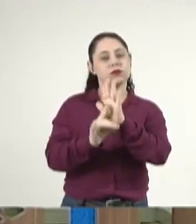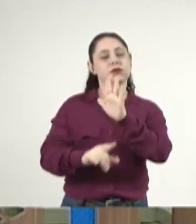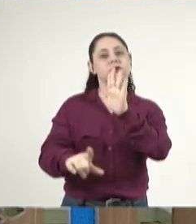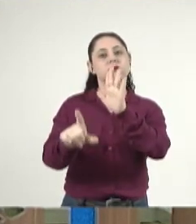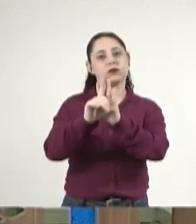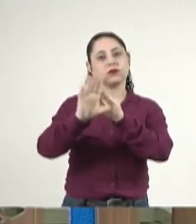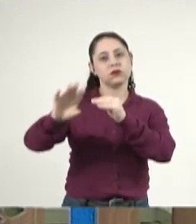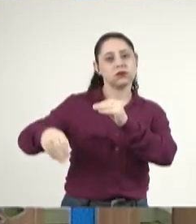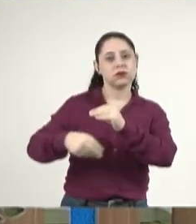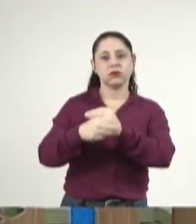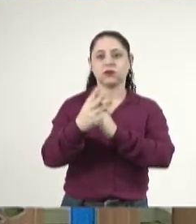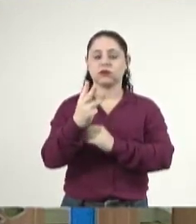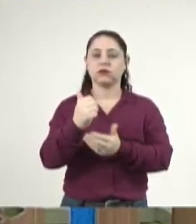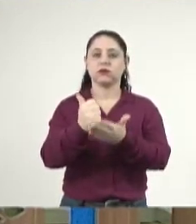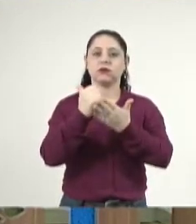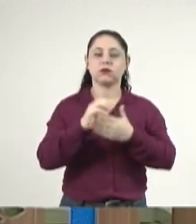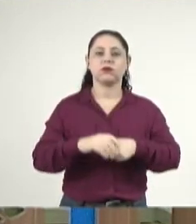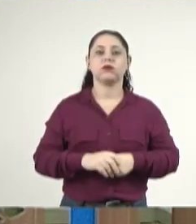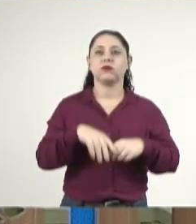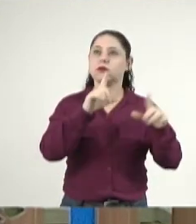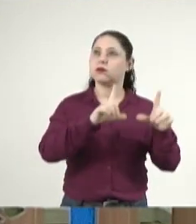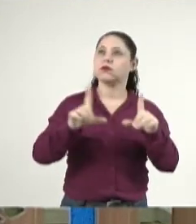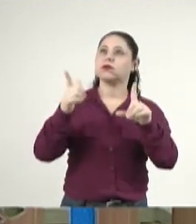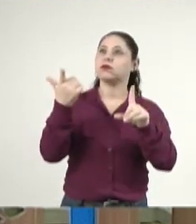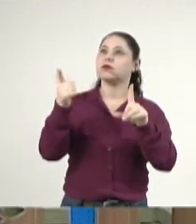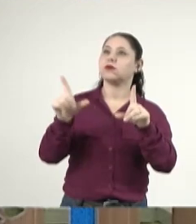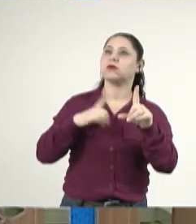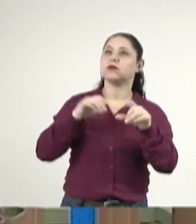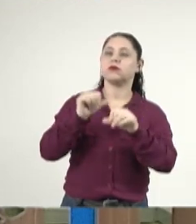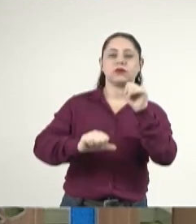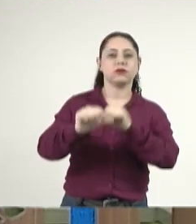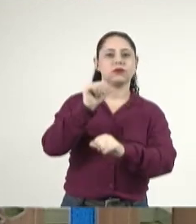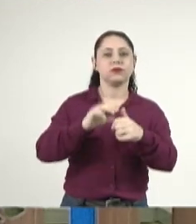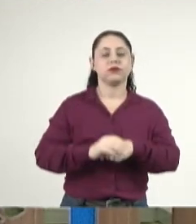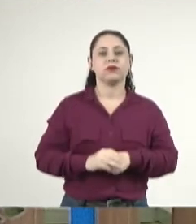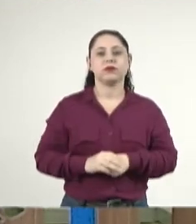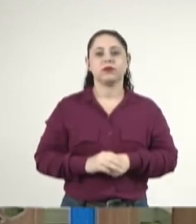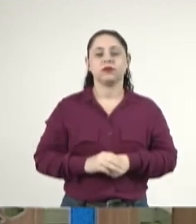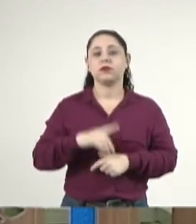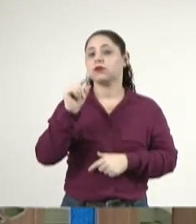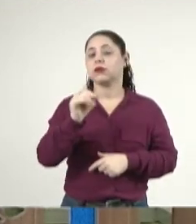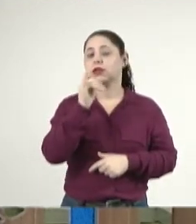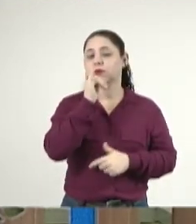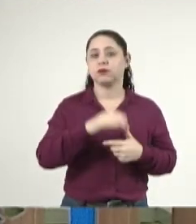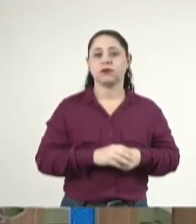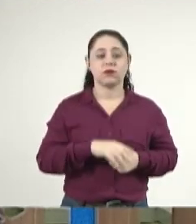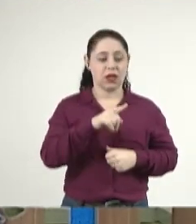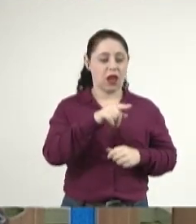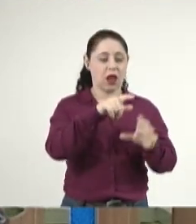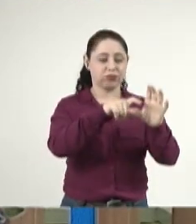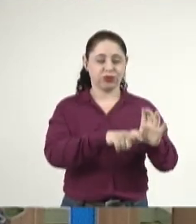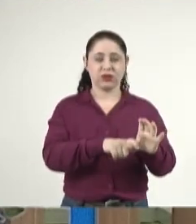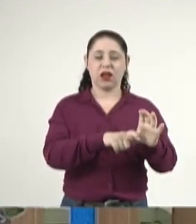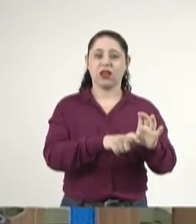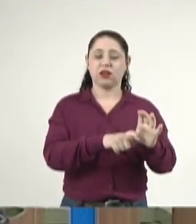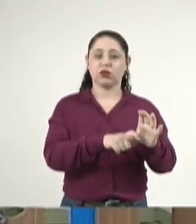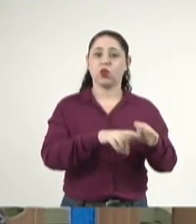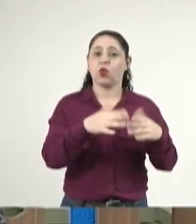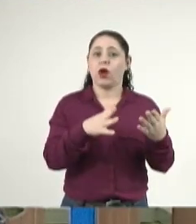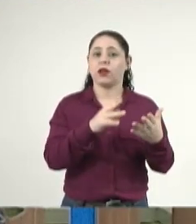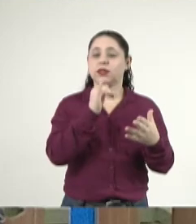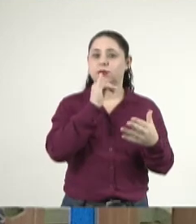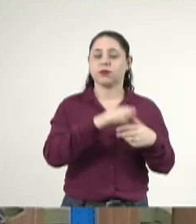número 3 traz, a gente tem numa segunda tela aqui outras mudanças, o ressarcimento das despesas que esses procuradores têm quando